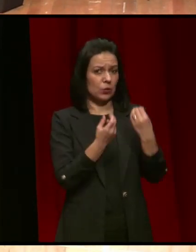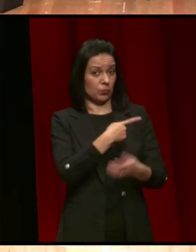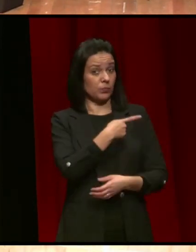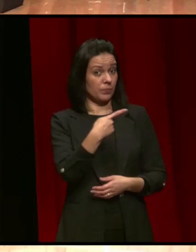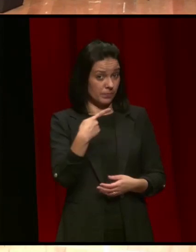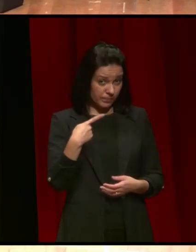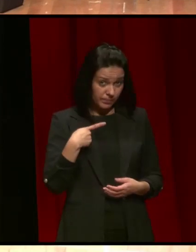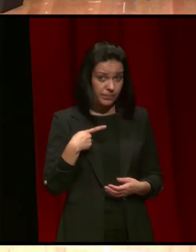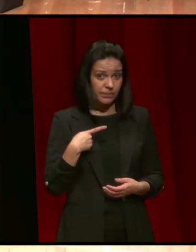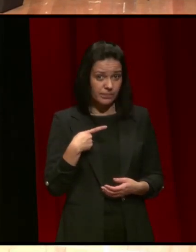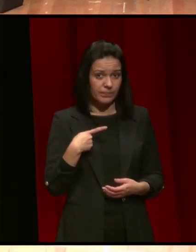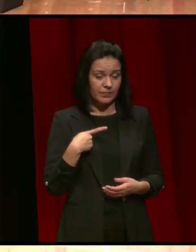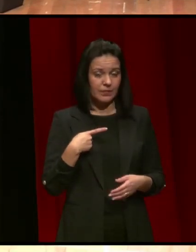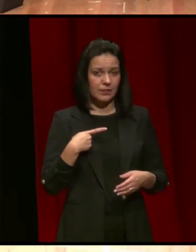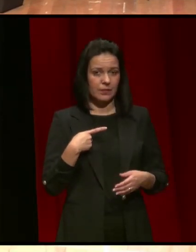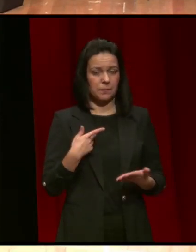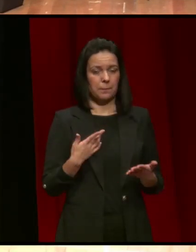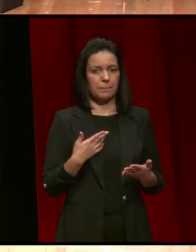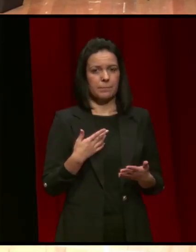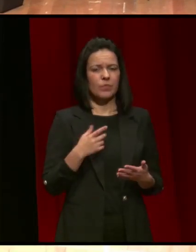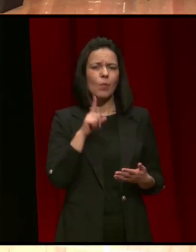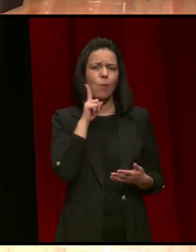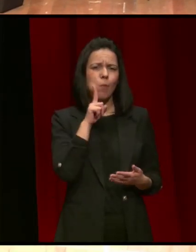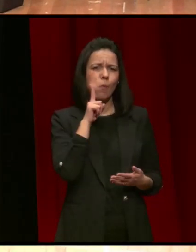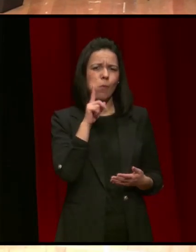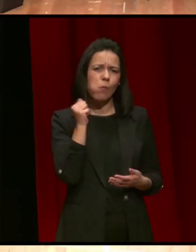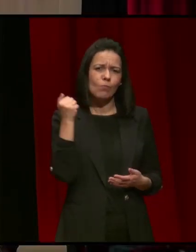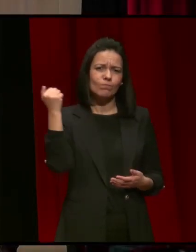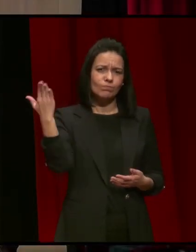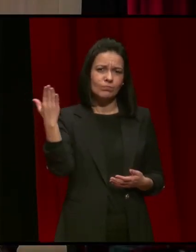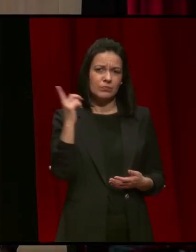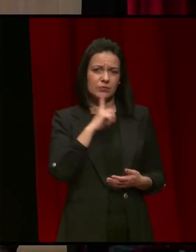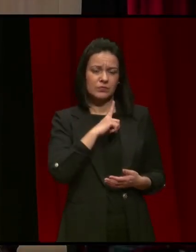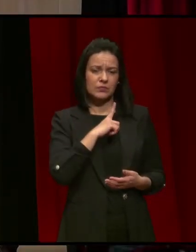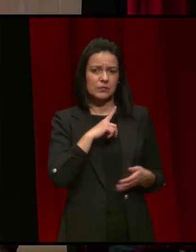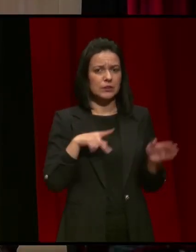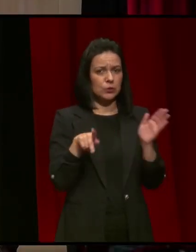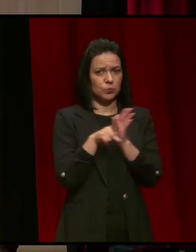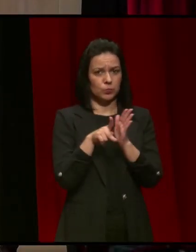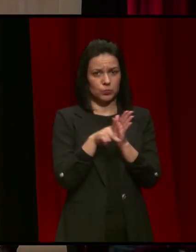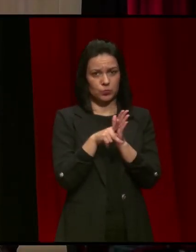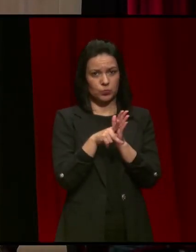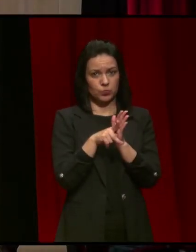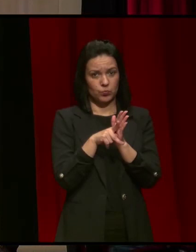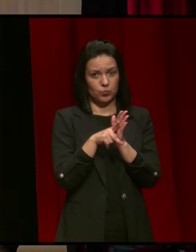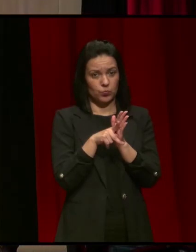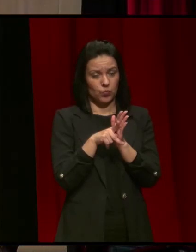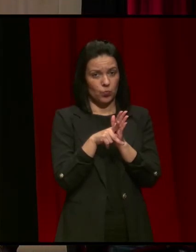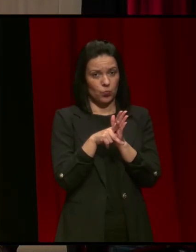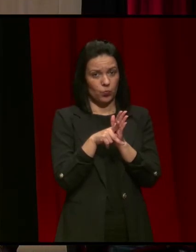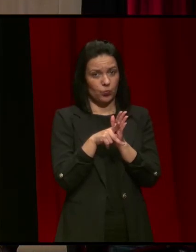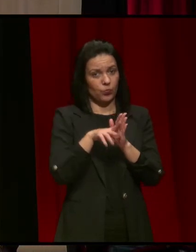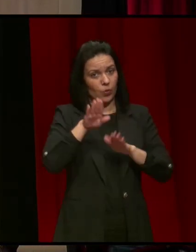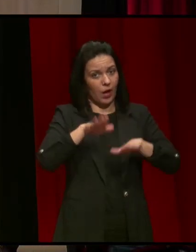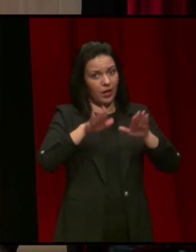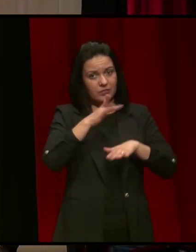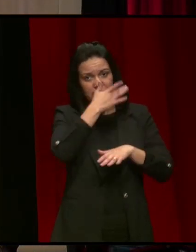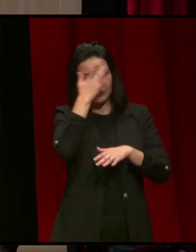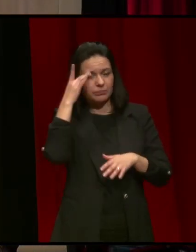talvez tem, nos Estados Unidos nós temos aparelhos, né, para pessoas que têm dificuldade de ouvir às